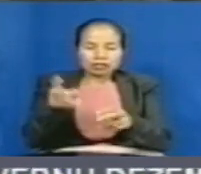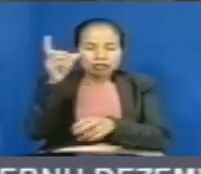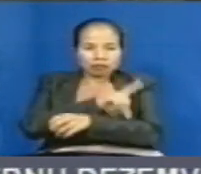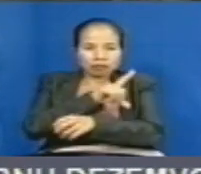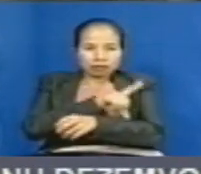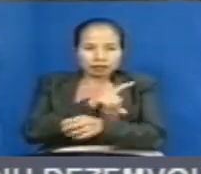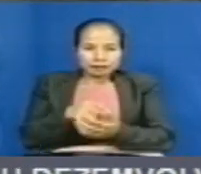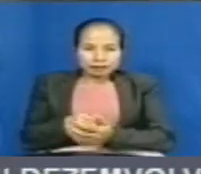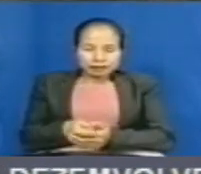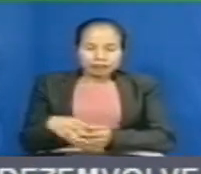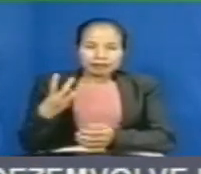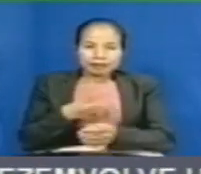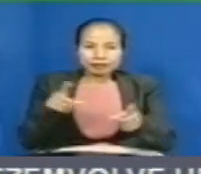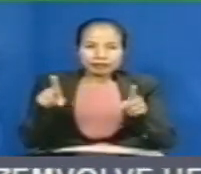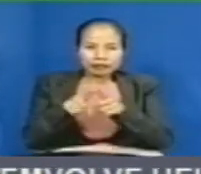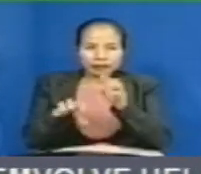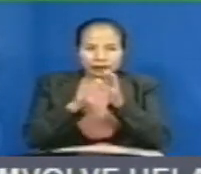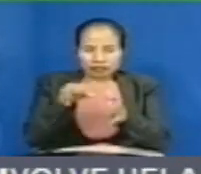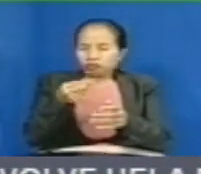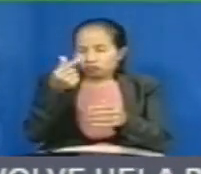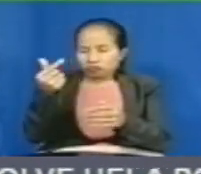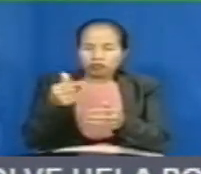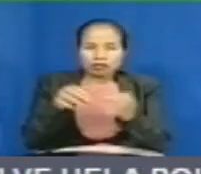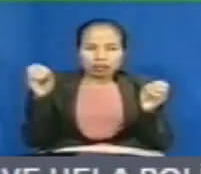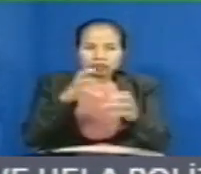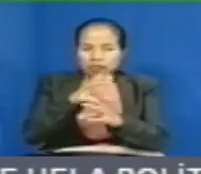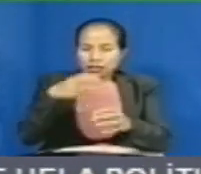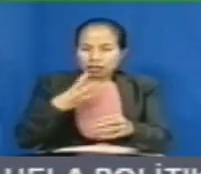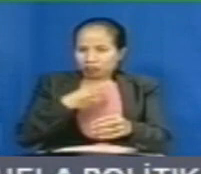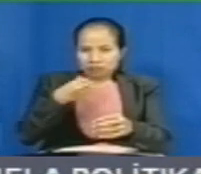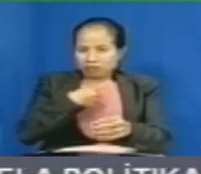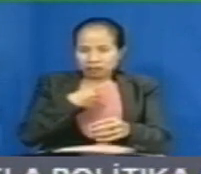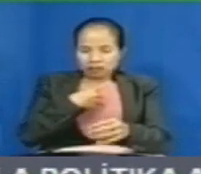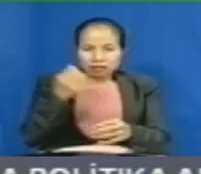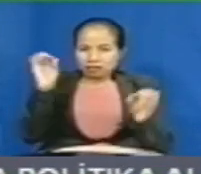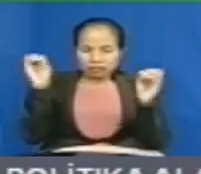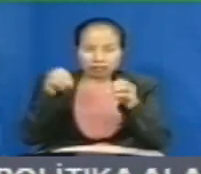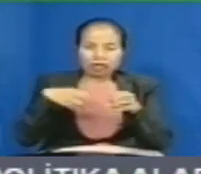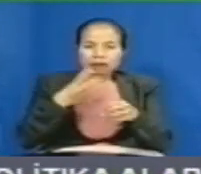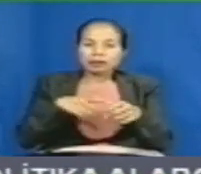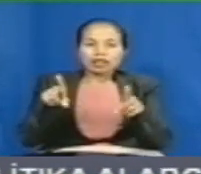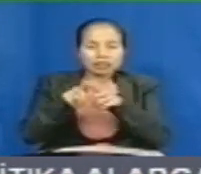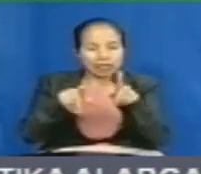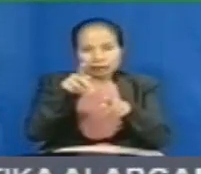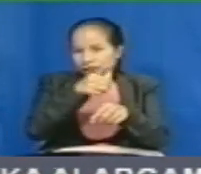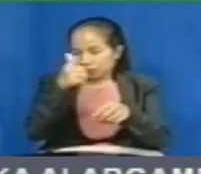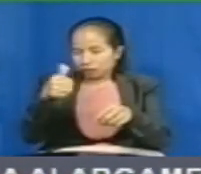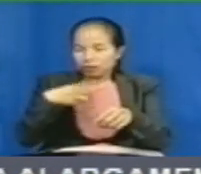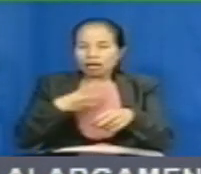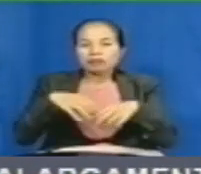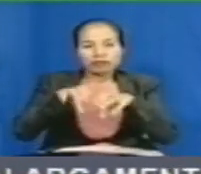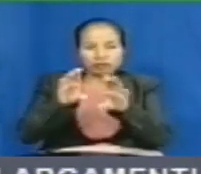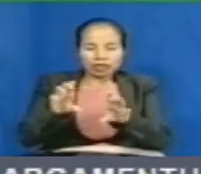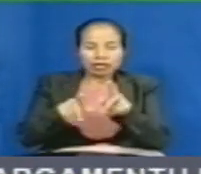loron. Ami ansa hetan bersen deita na ami los Karta los aminiani da ami hansa fan tutan deit. Ema malori mai ami fan.